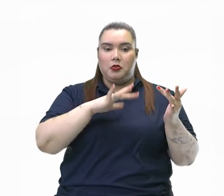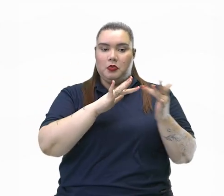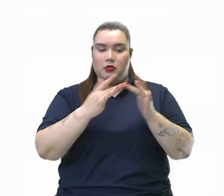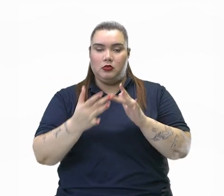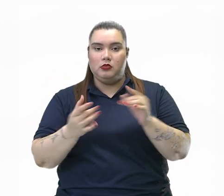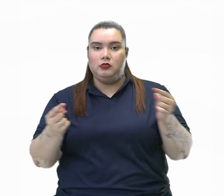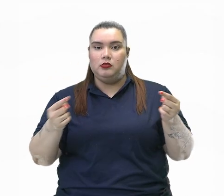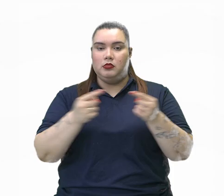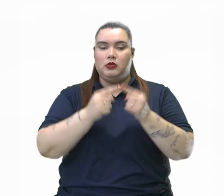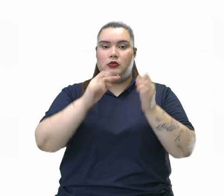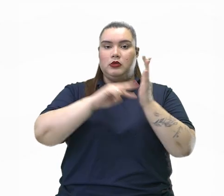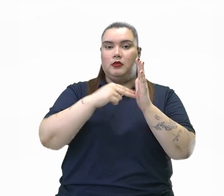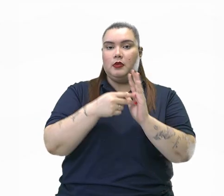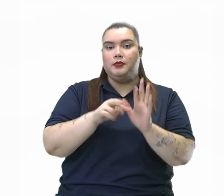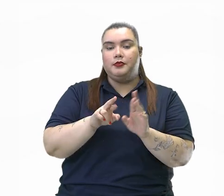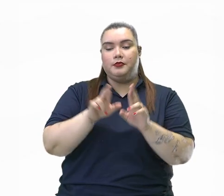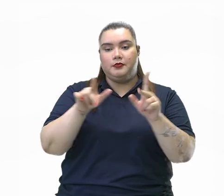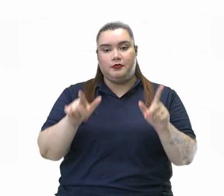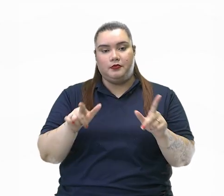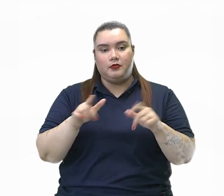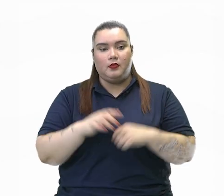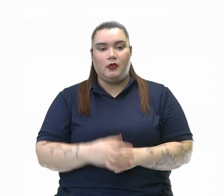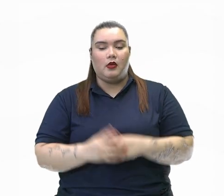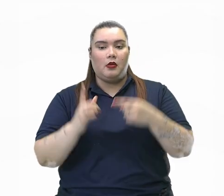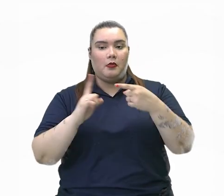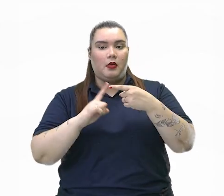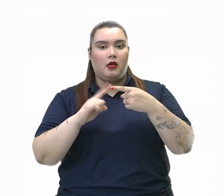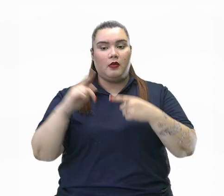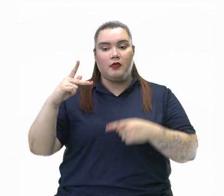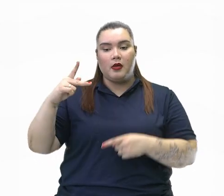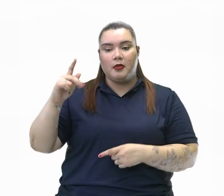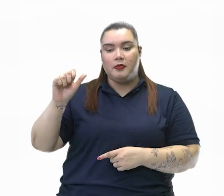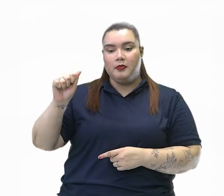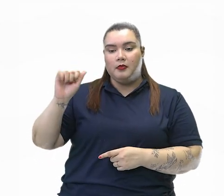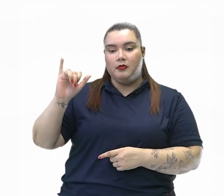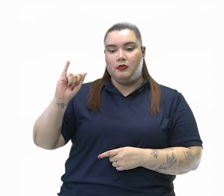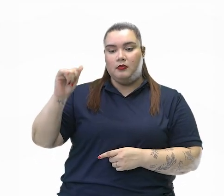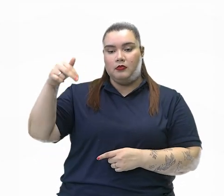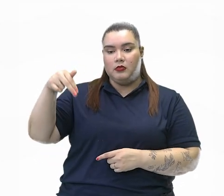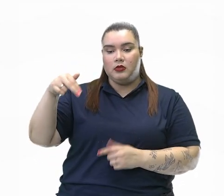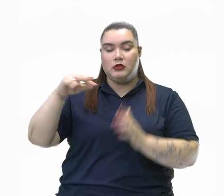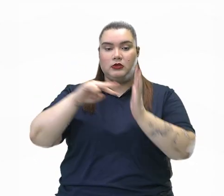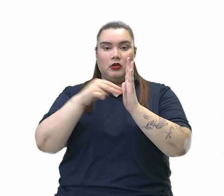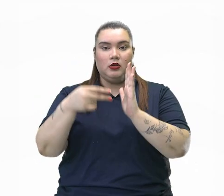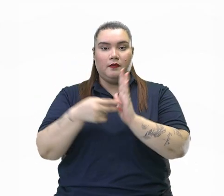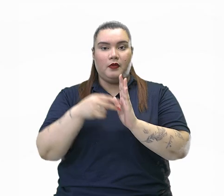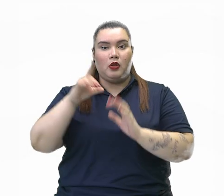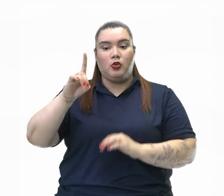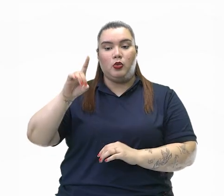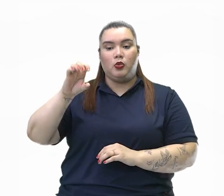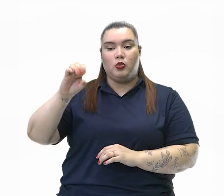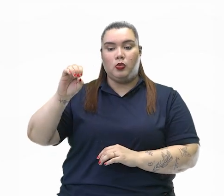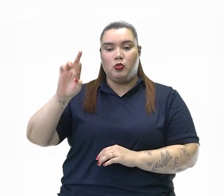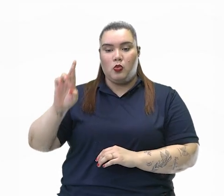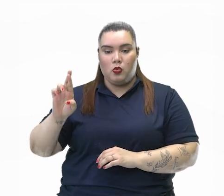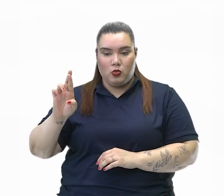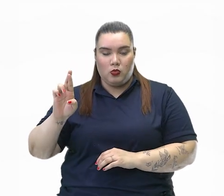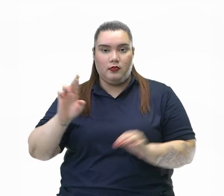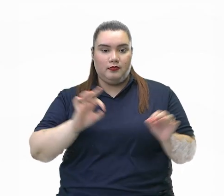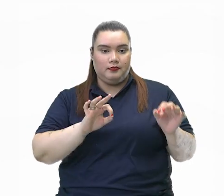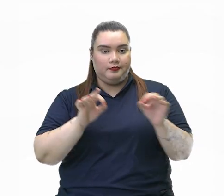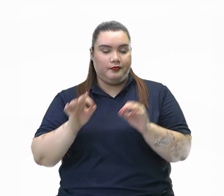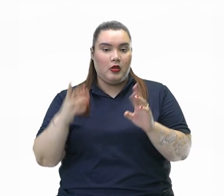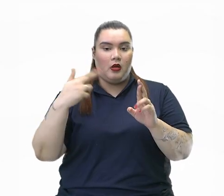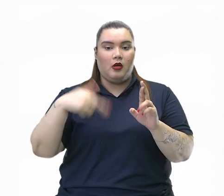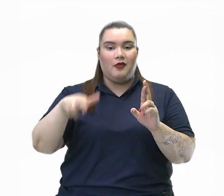mas tem um significado um pouquinho diferente. Vamos para a primeira, pain. A palavrinha pain, então, é dor, de modo geral, significa dor,